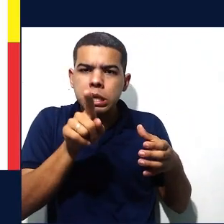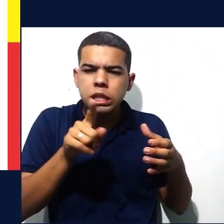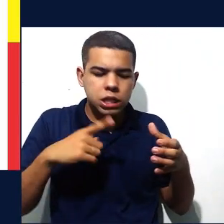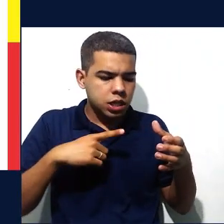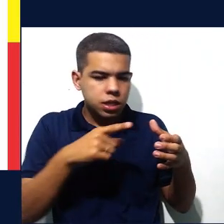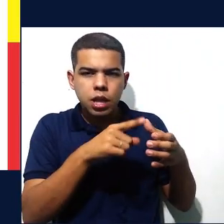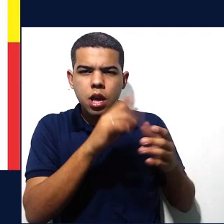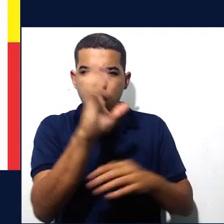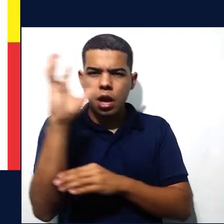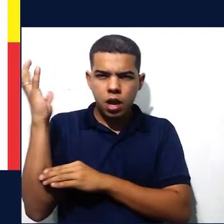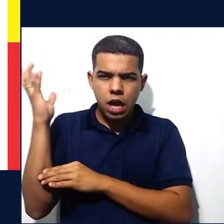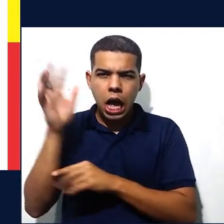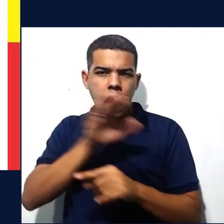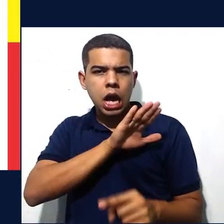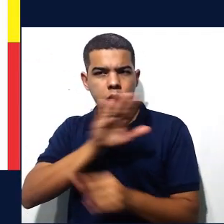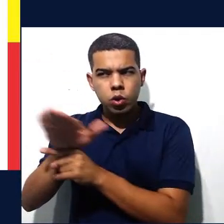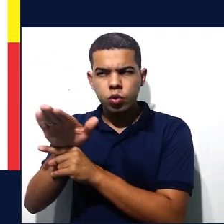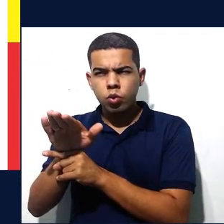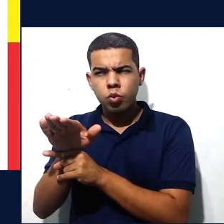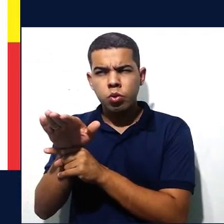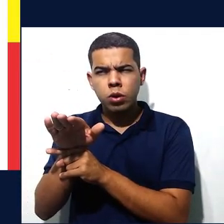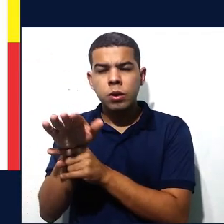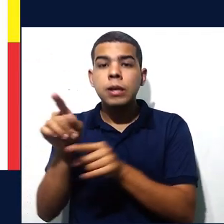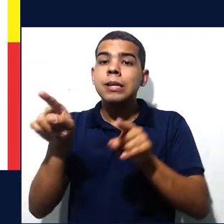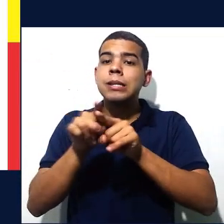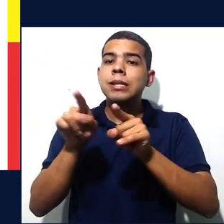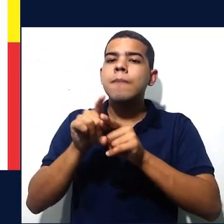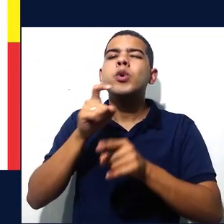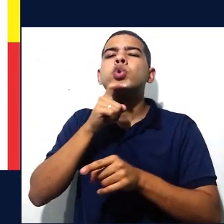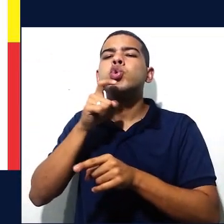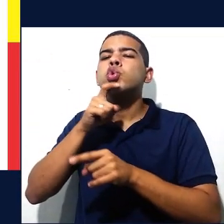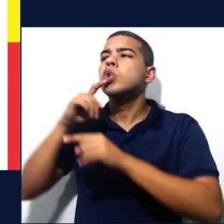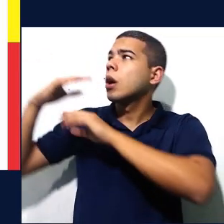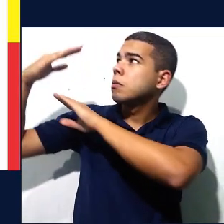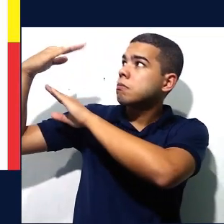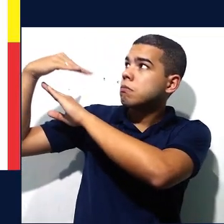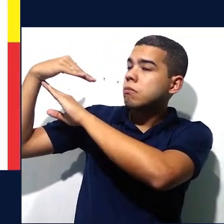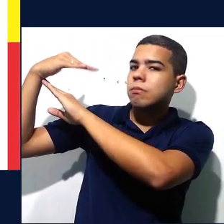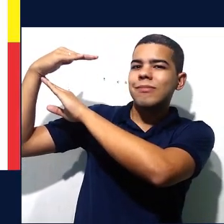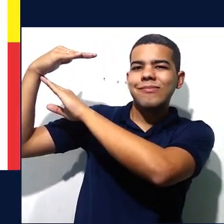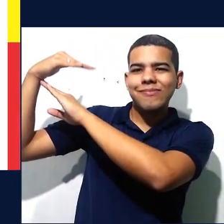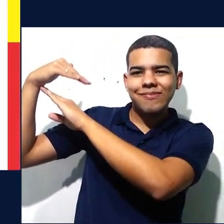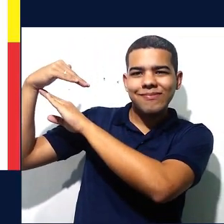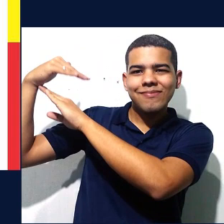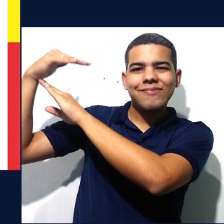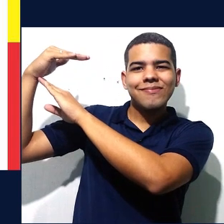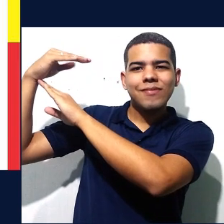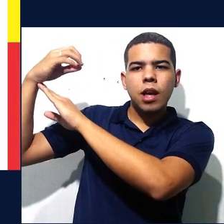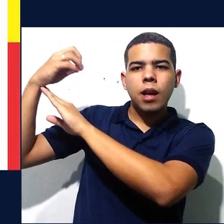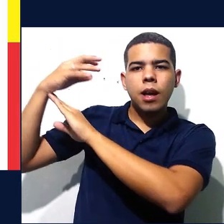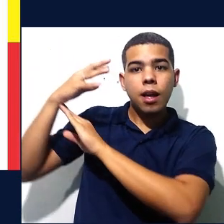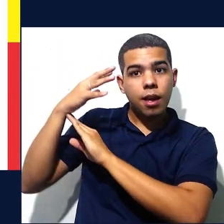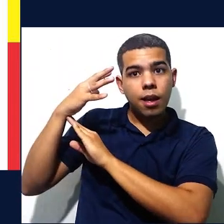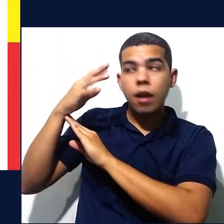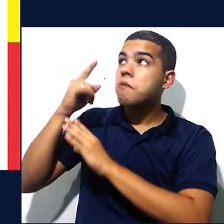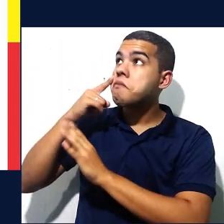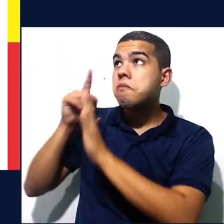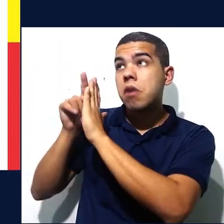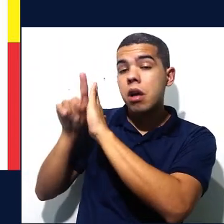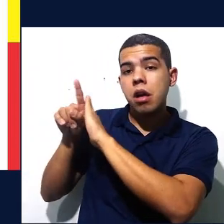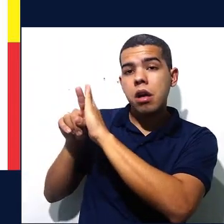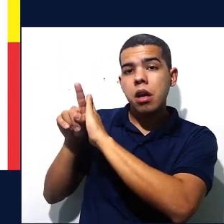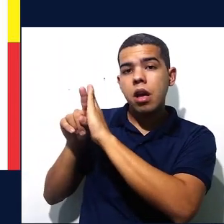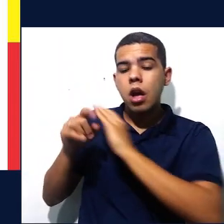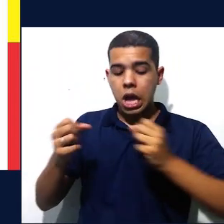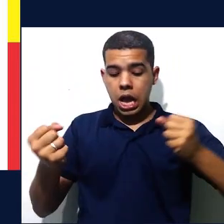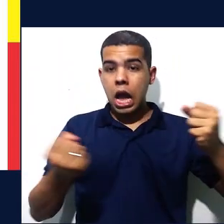verificar regularmente os aparelhos de ar-condicionado, mudar o refrigerador do carro caso o